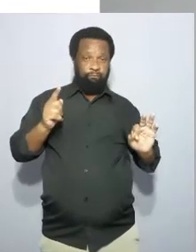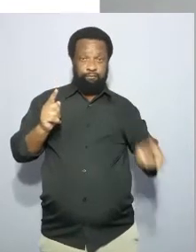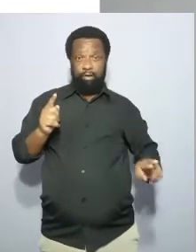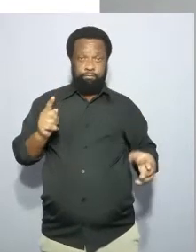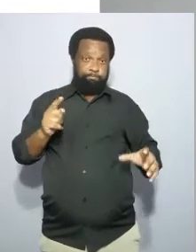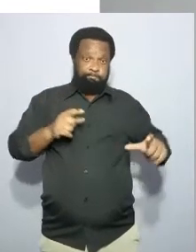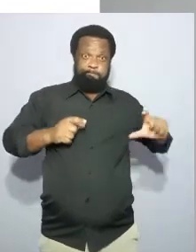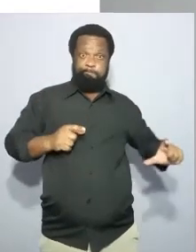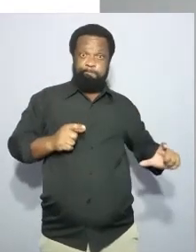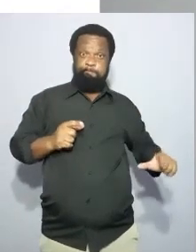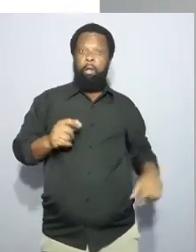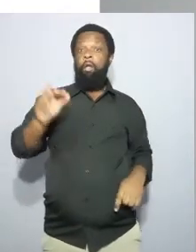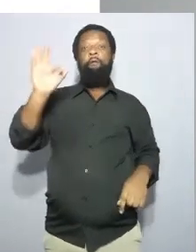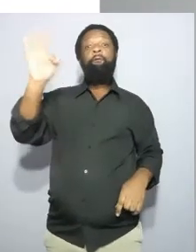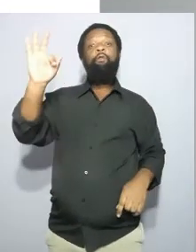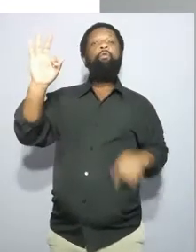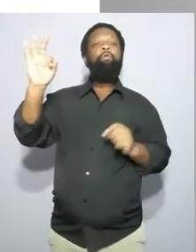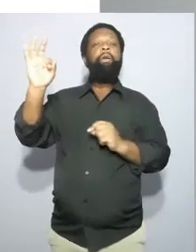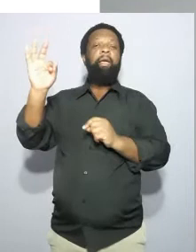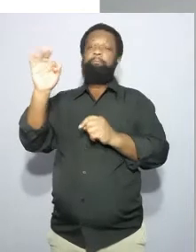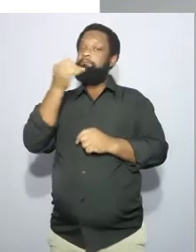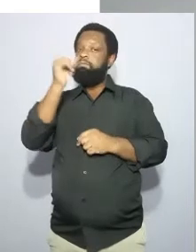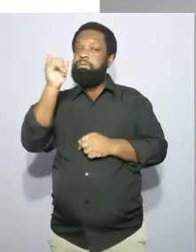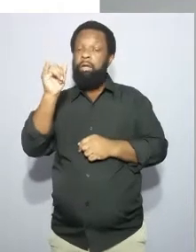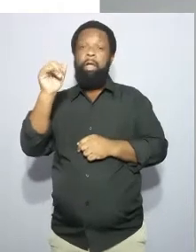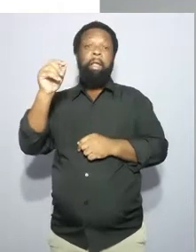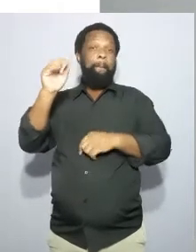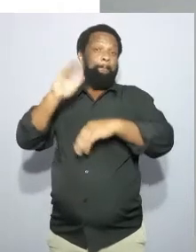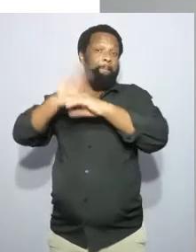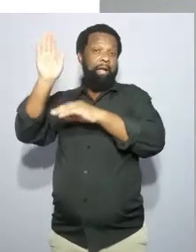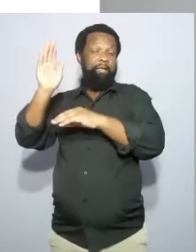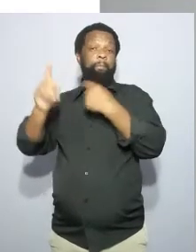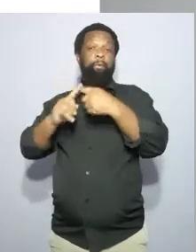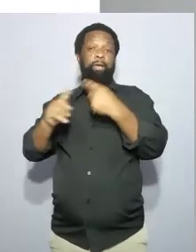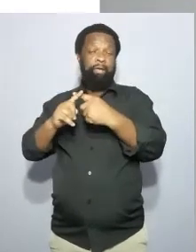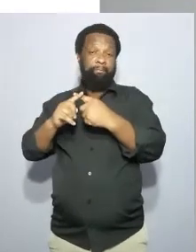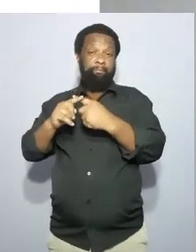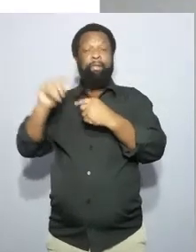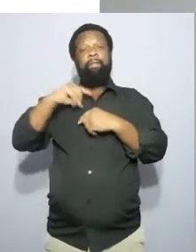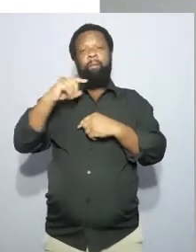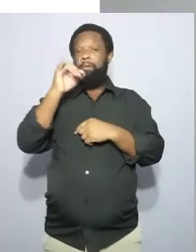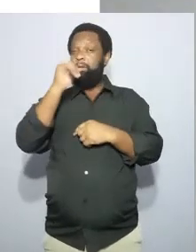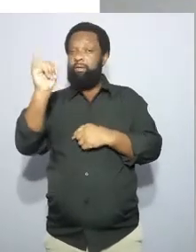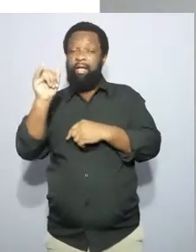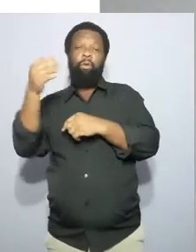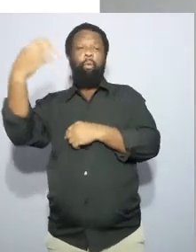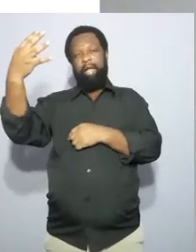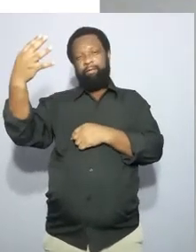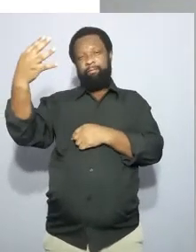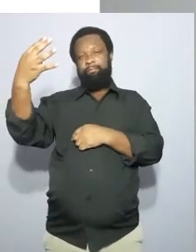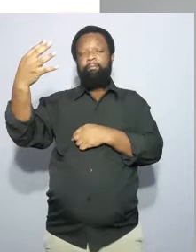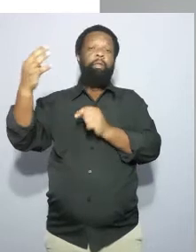flúor, ele é o elemento mais eletronegativo da tabela, com uma eletronegatividade 4. Então,